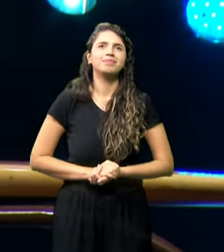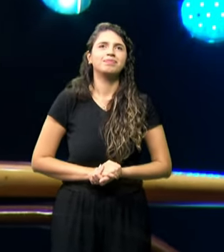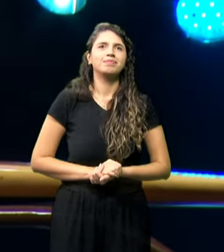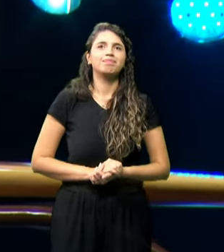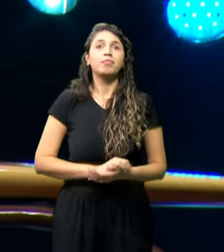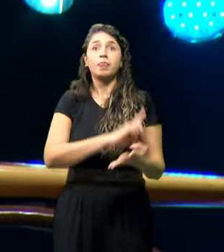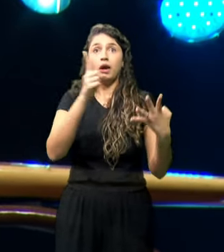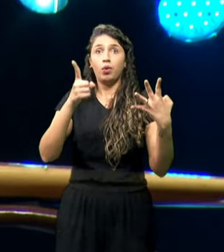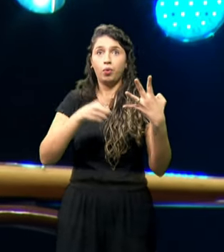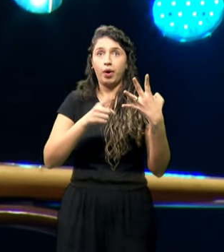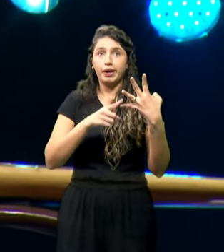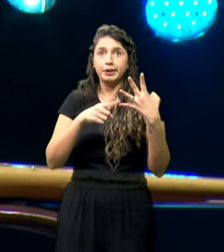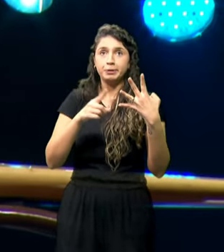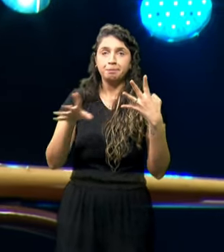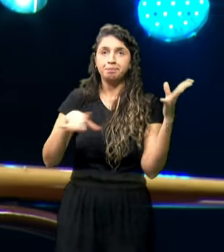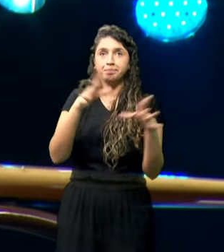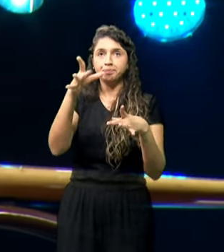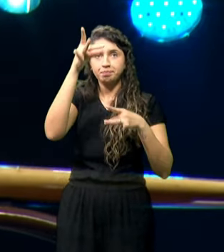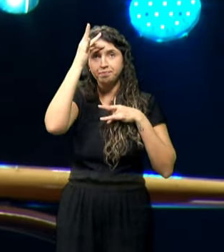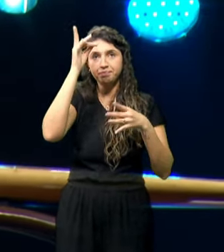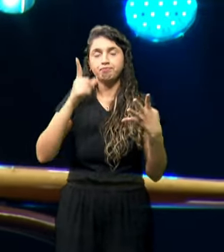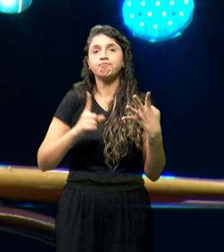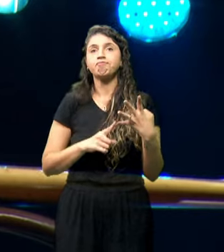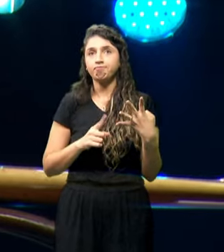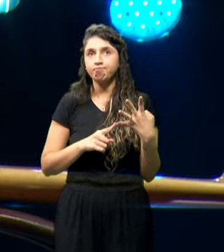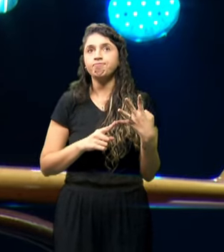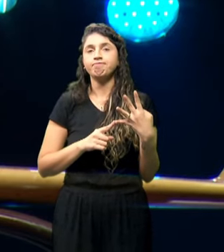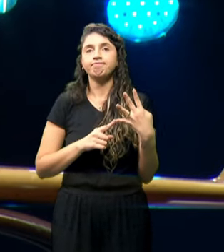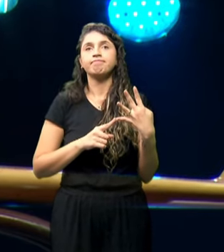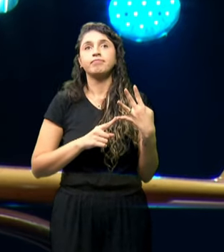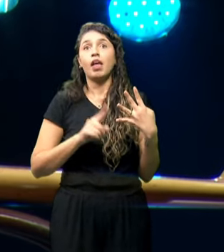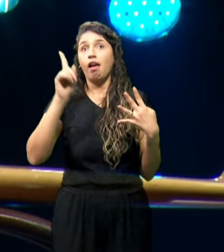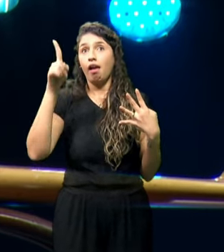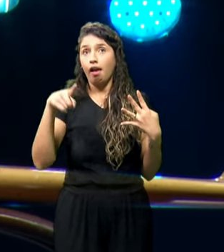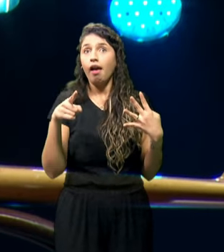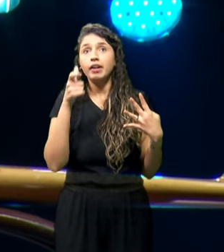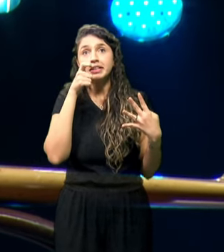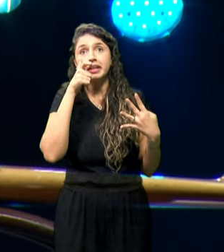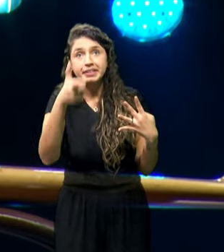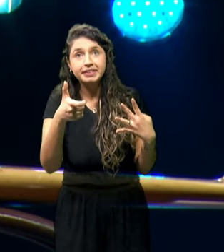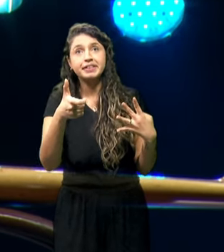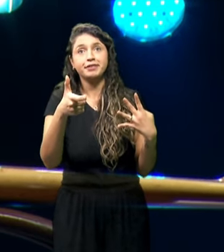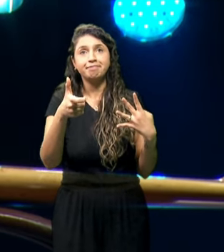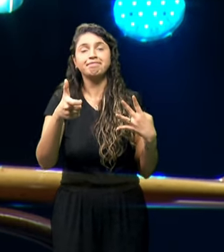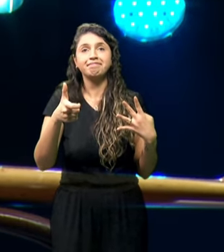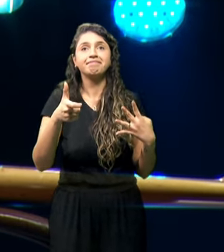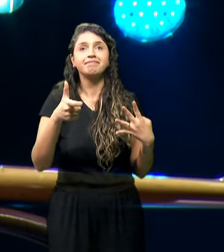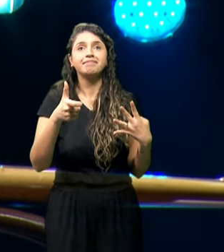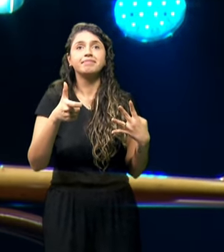Último personagem, esse é interessante. Porque tem a ver com aquilo que a gente joga fora.